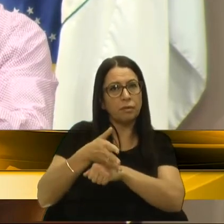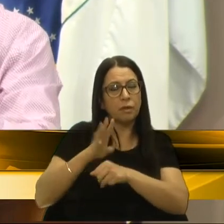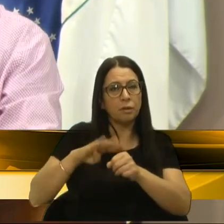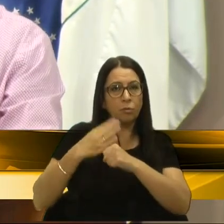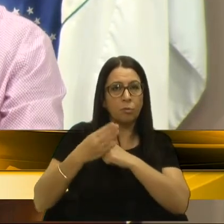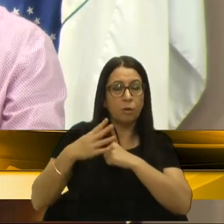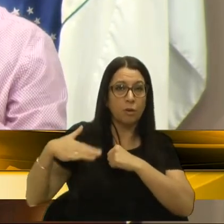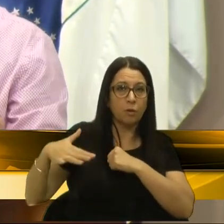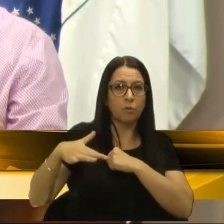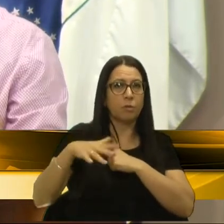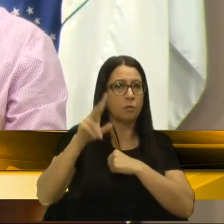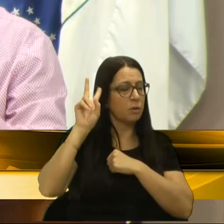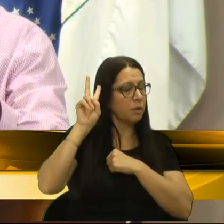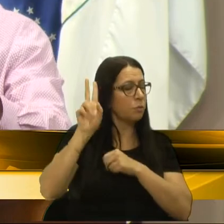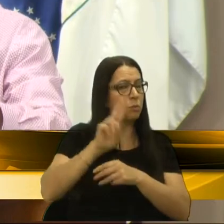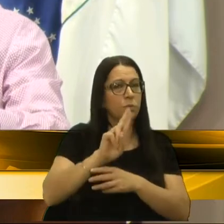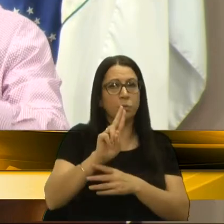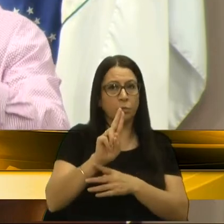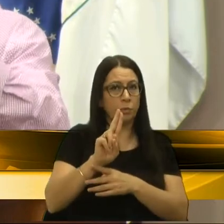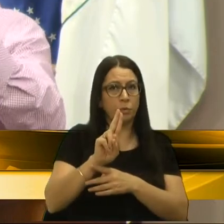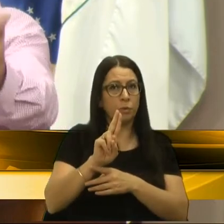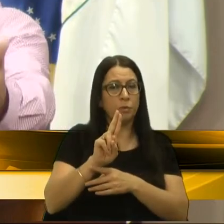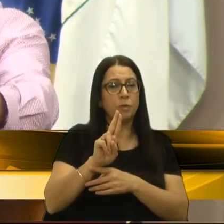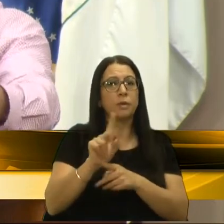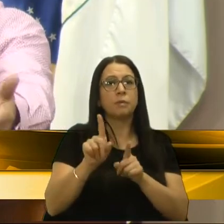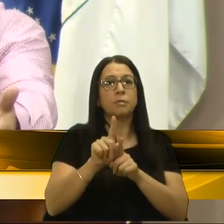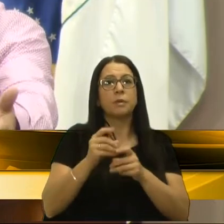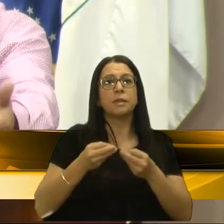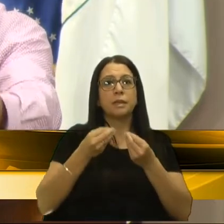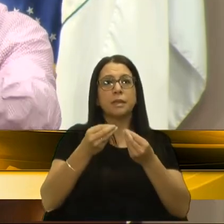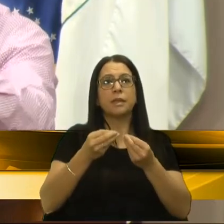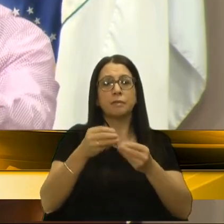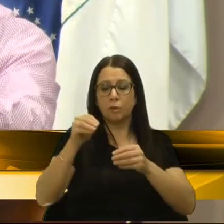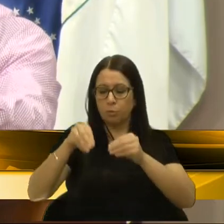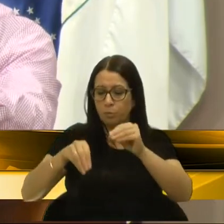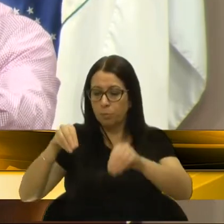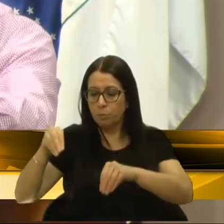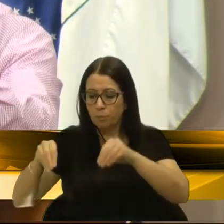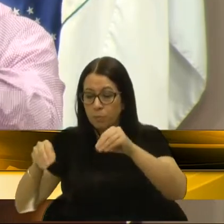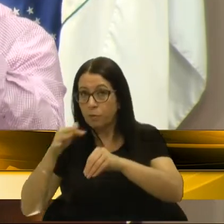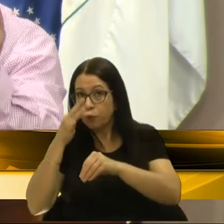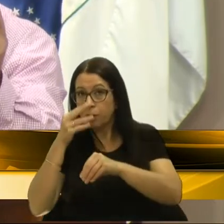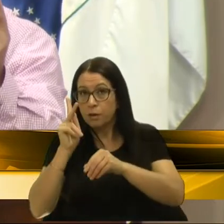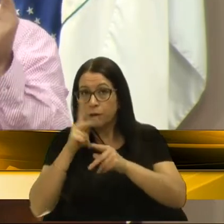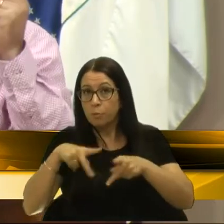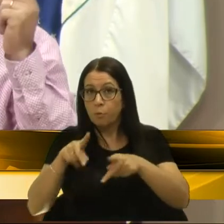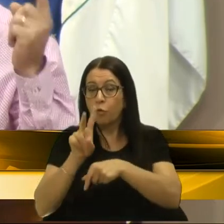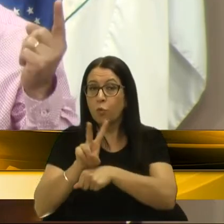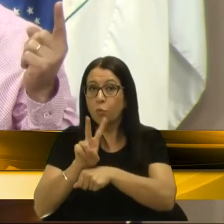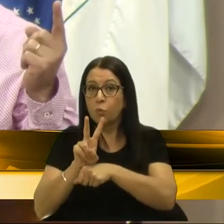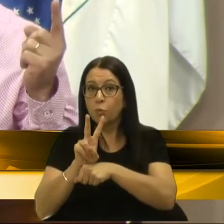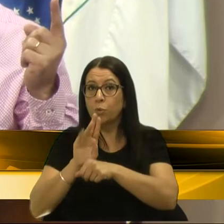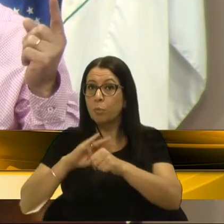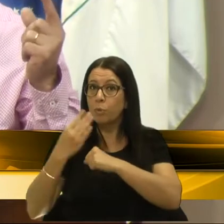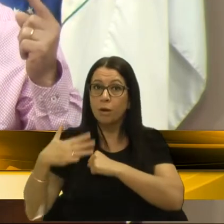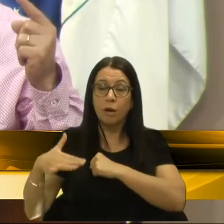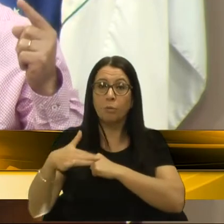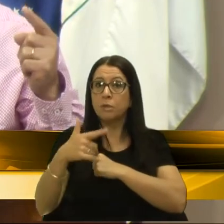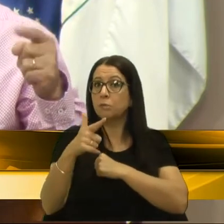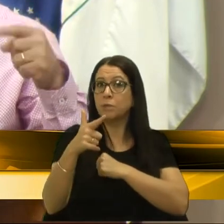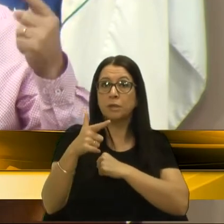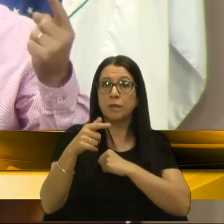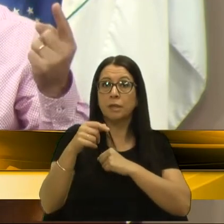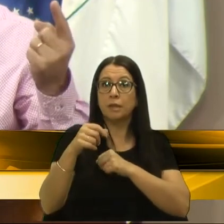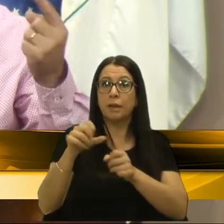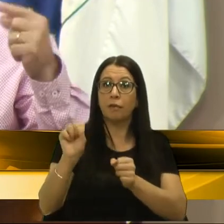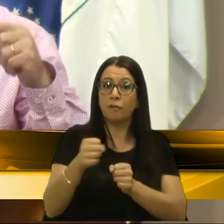Galópolis, que agora não me vem à mente o nome, fornecia mudas de flores e o povo cuidava. Galópolis não tem a varredura